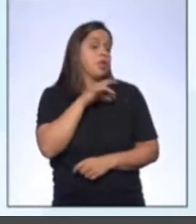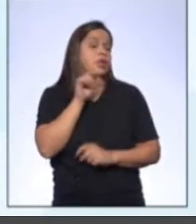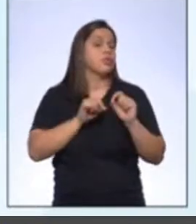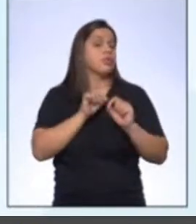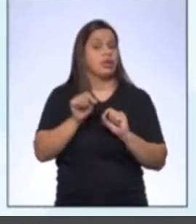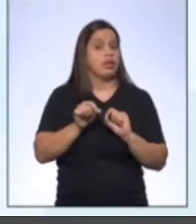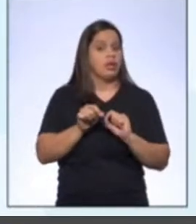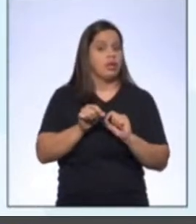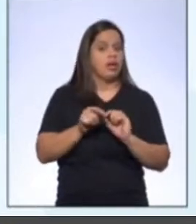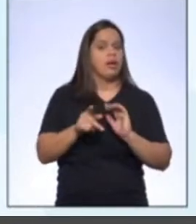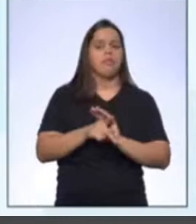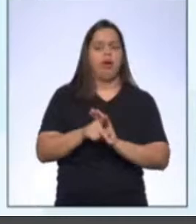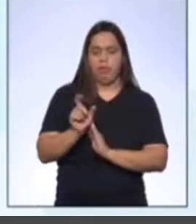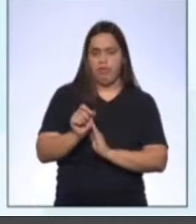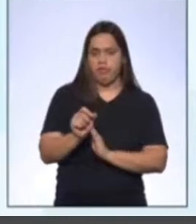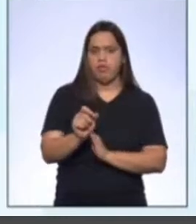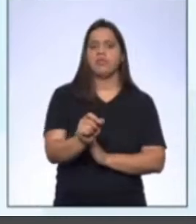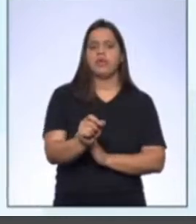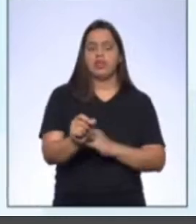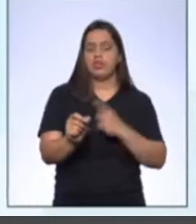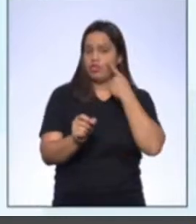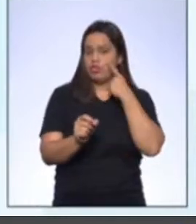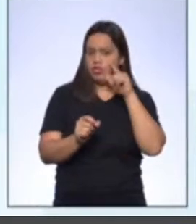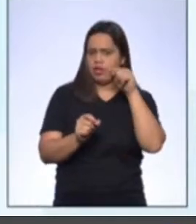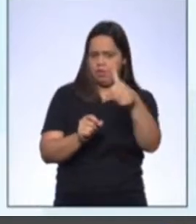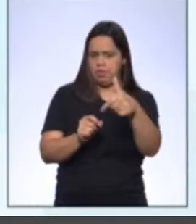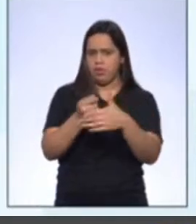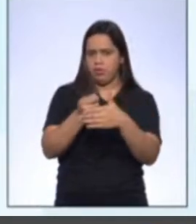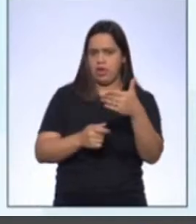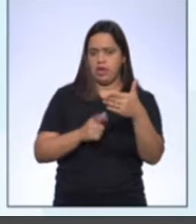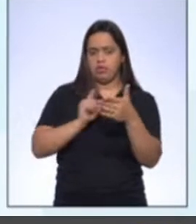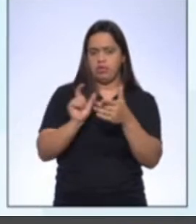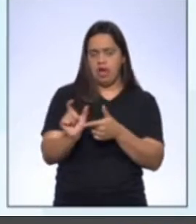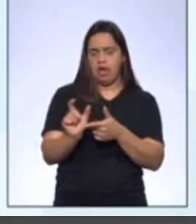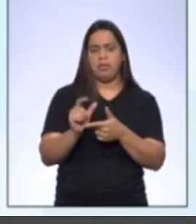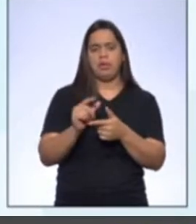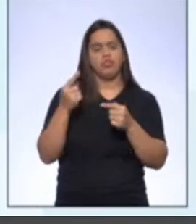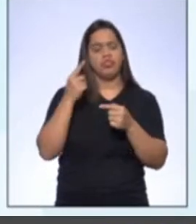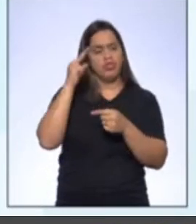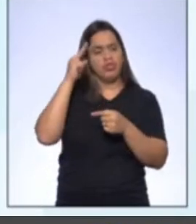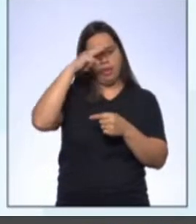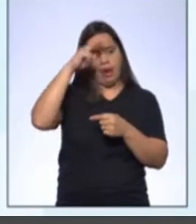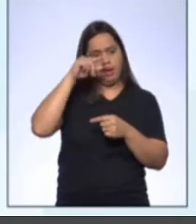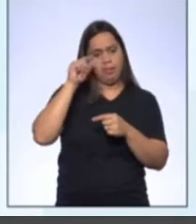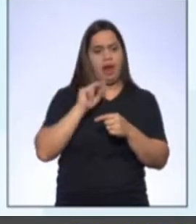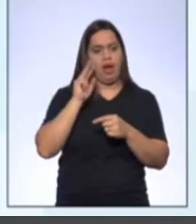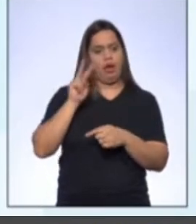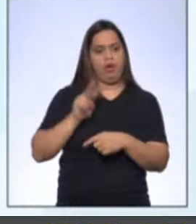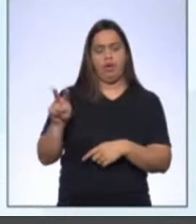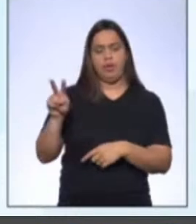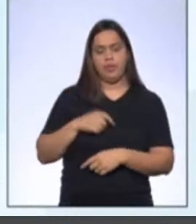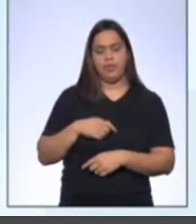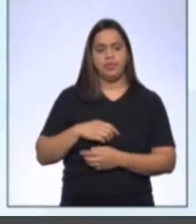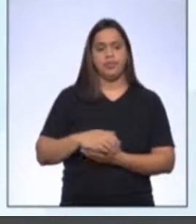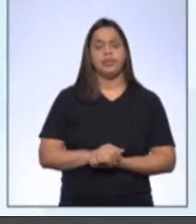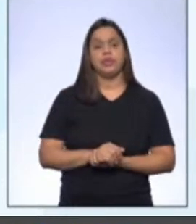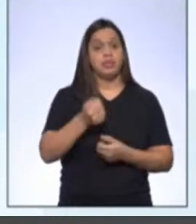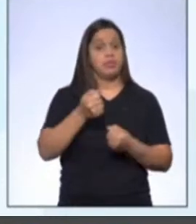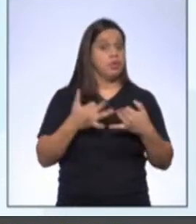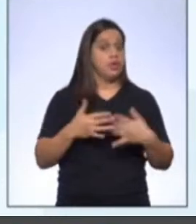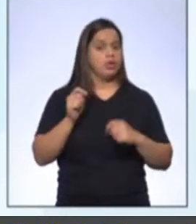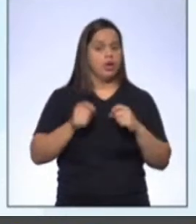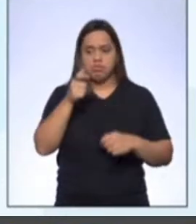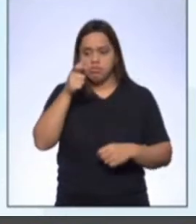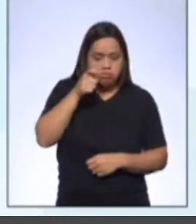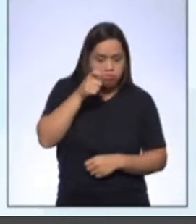das formigas. A gente vai ver aí na frente, tem até um trechinho do texto para ajudar a gente a relembrar, né? Que estava assim, ó.